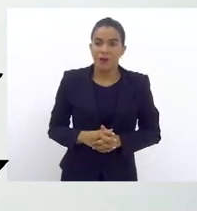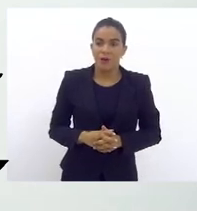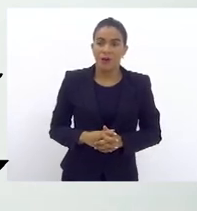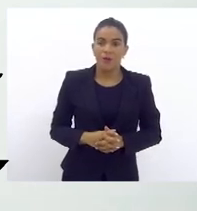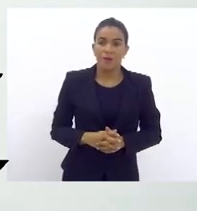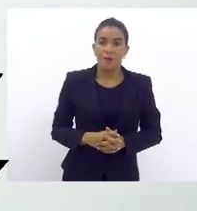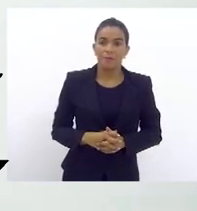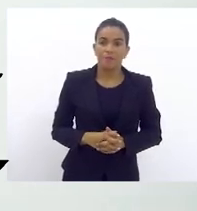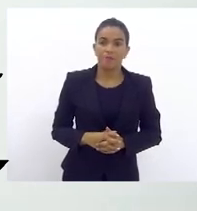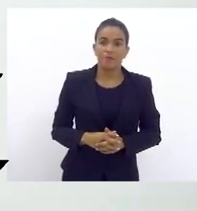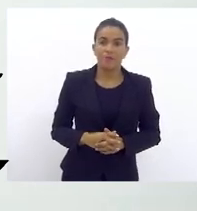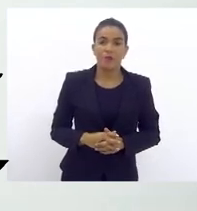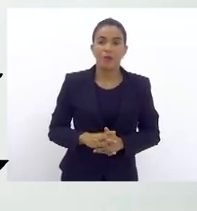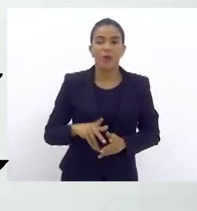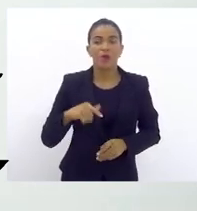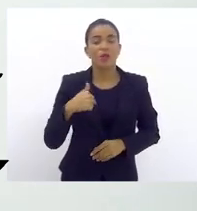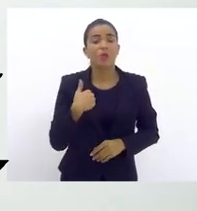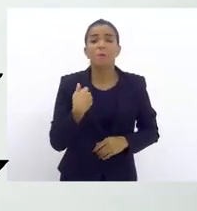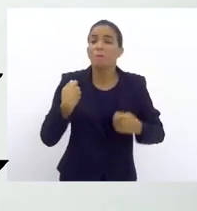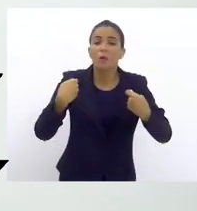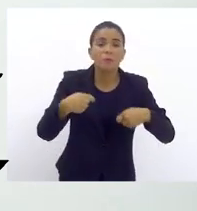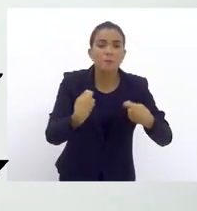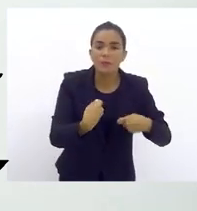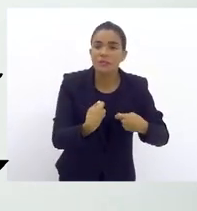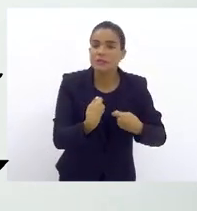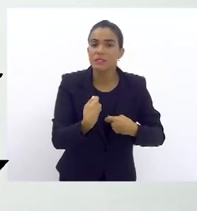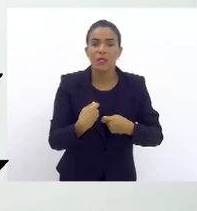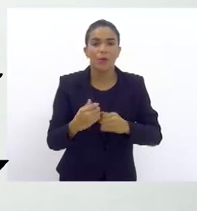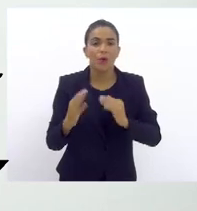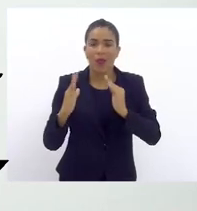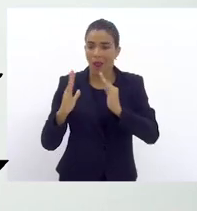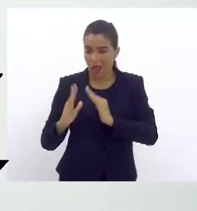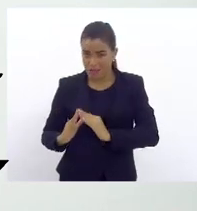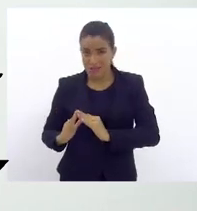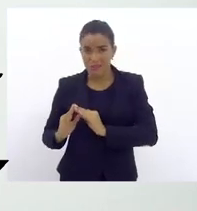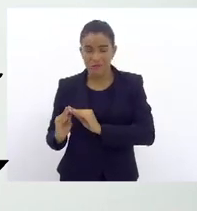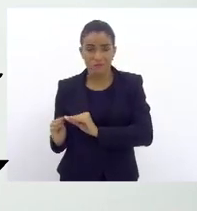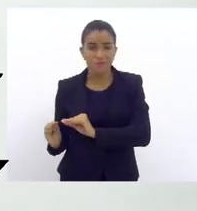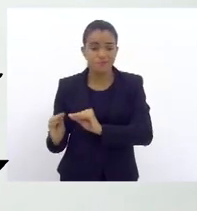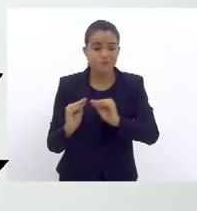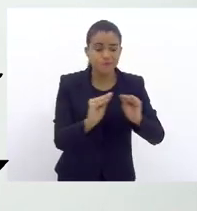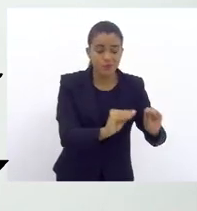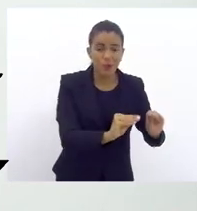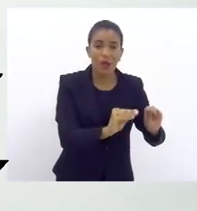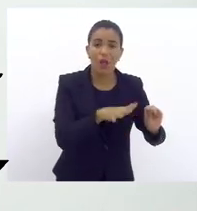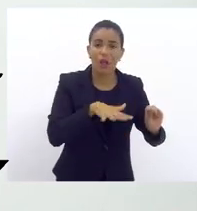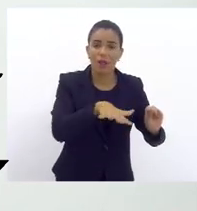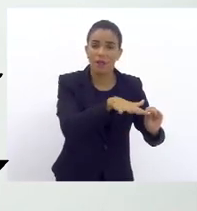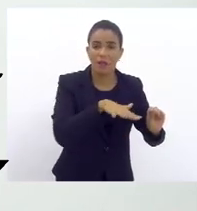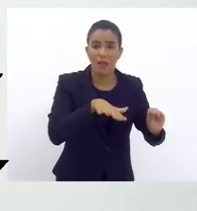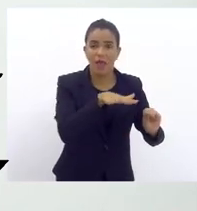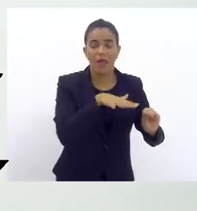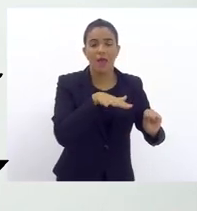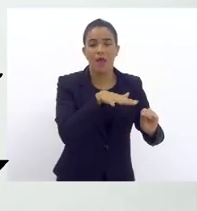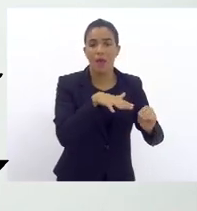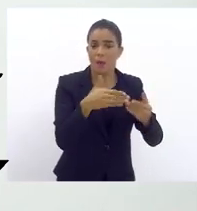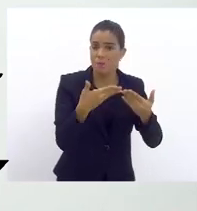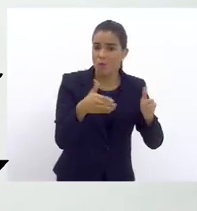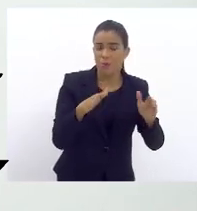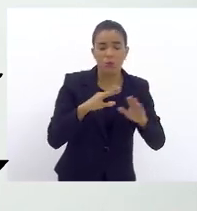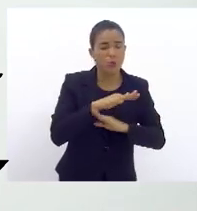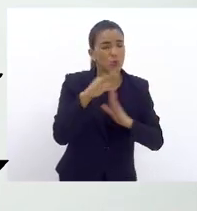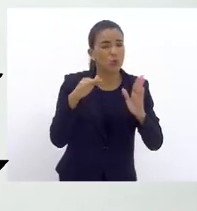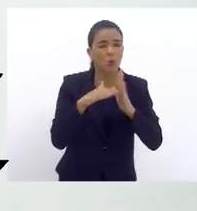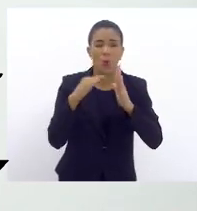professor nós precisamos de reassentamento em terras públicas de todos os